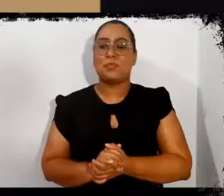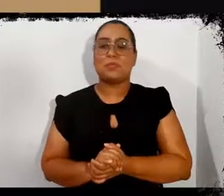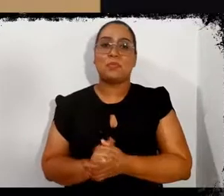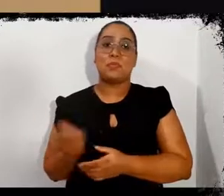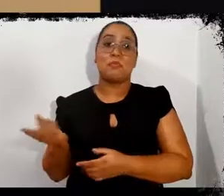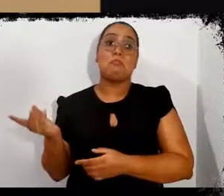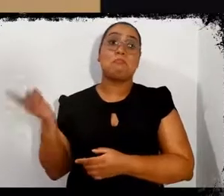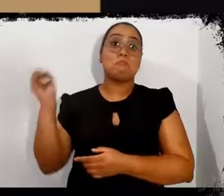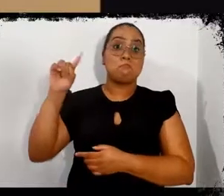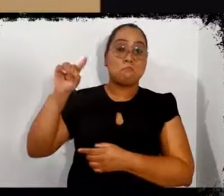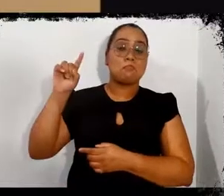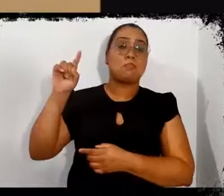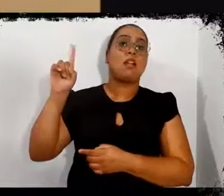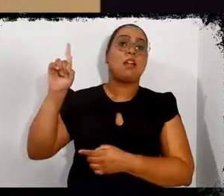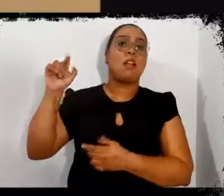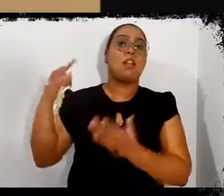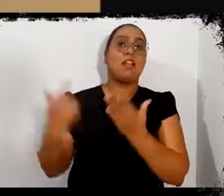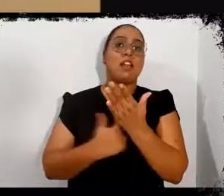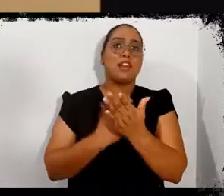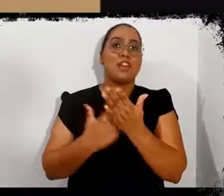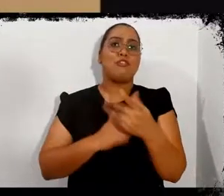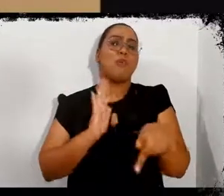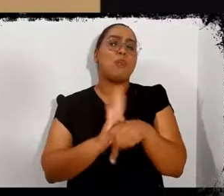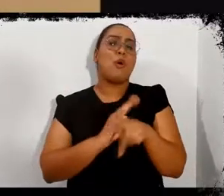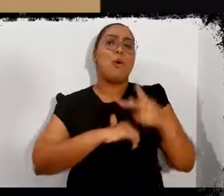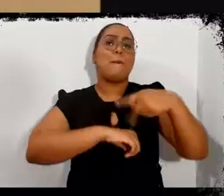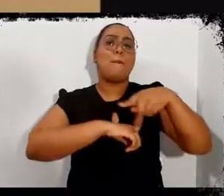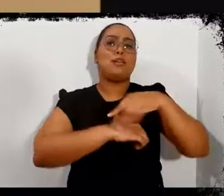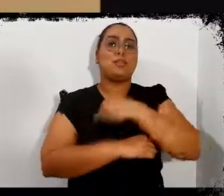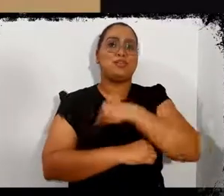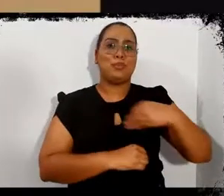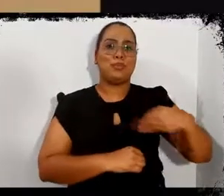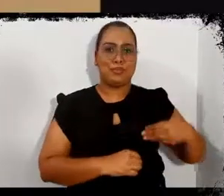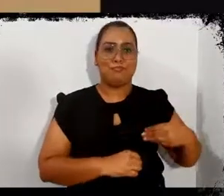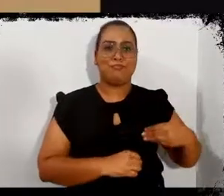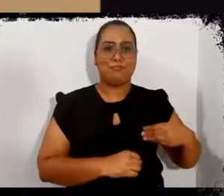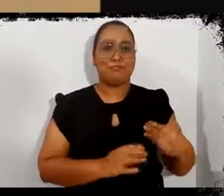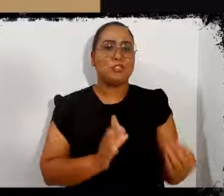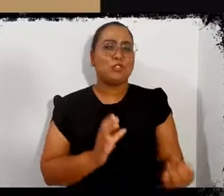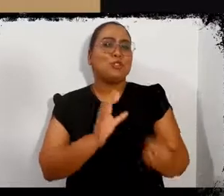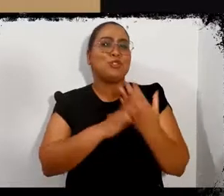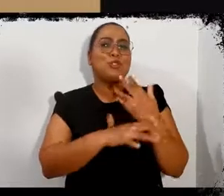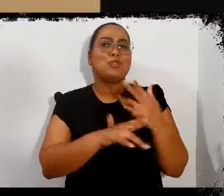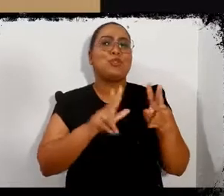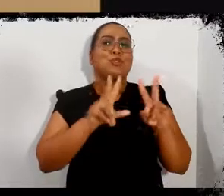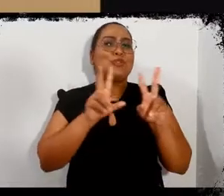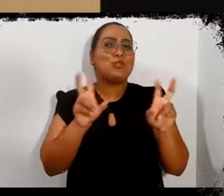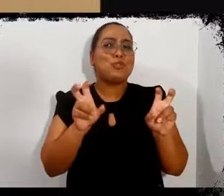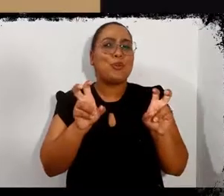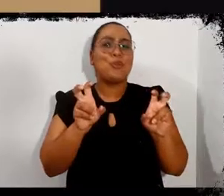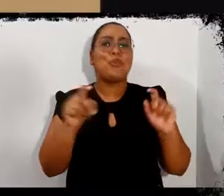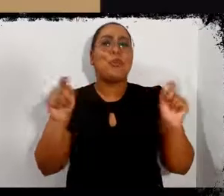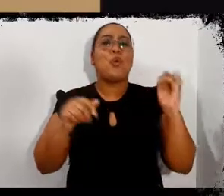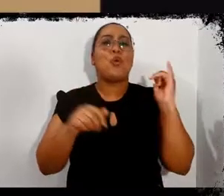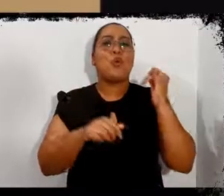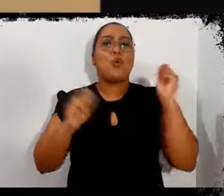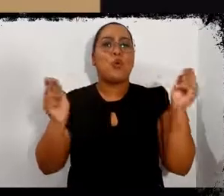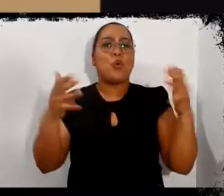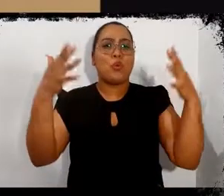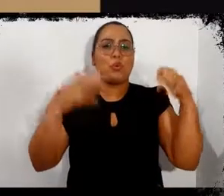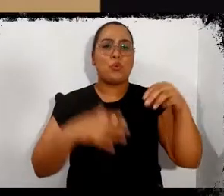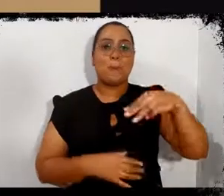de fadas russos. A casa ela é construída sobre pernas de